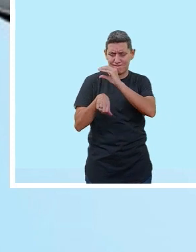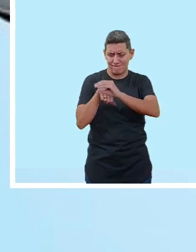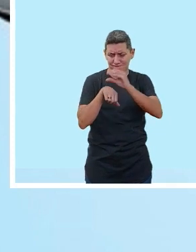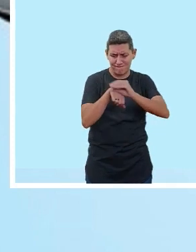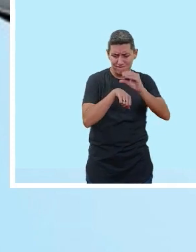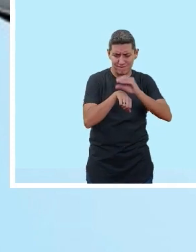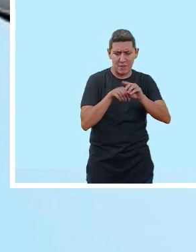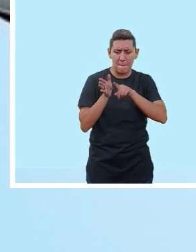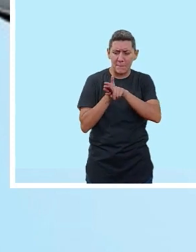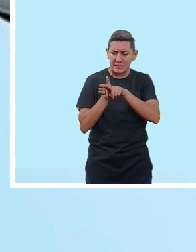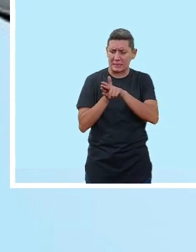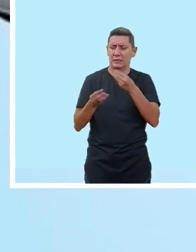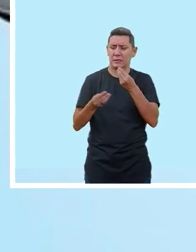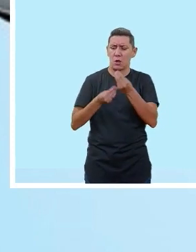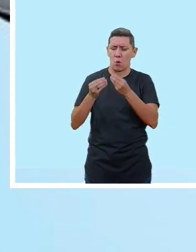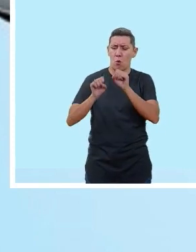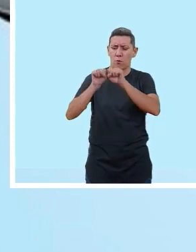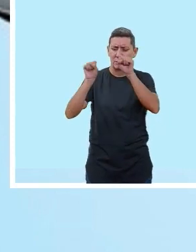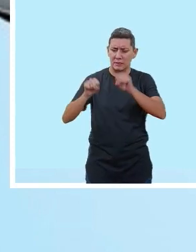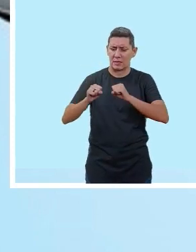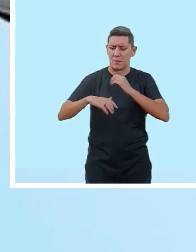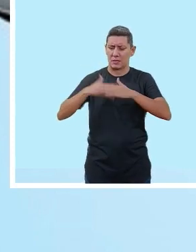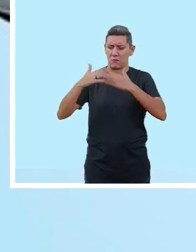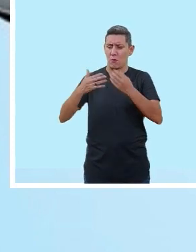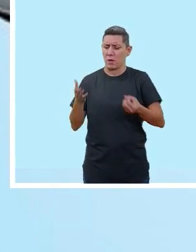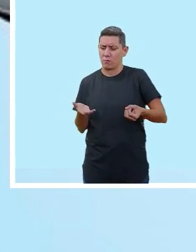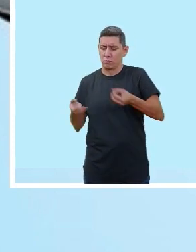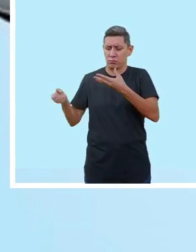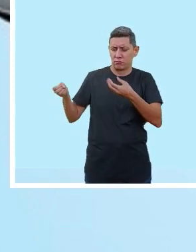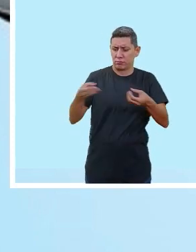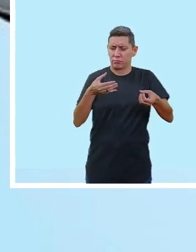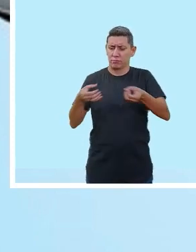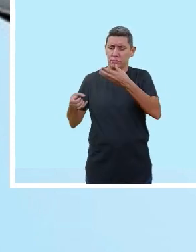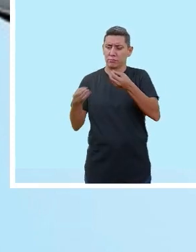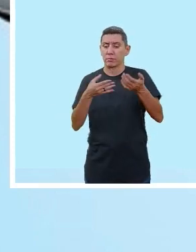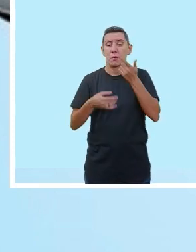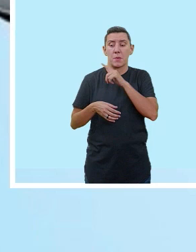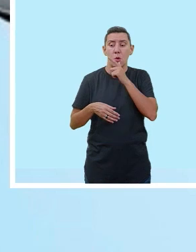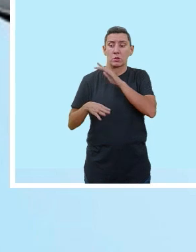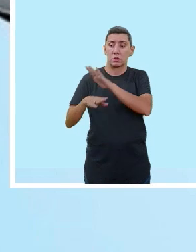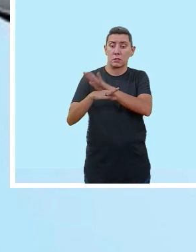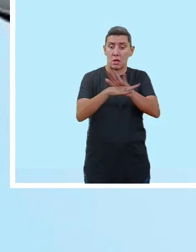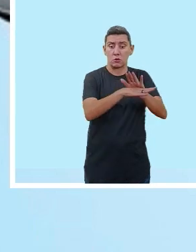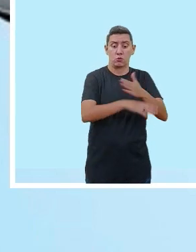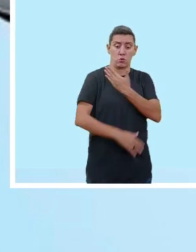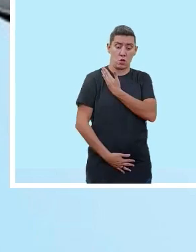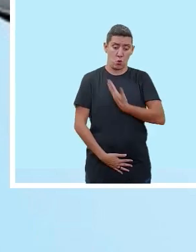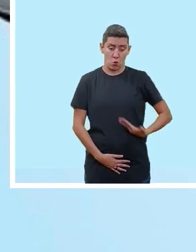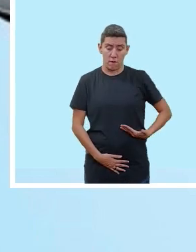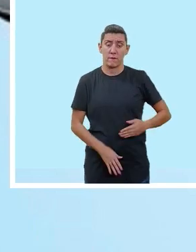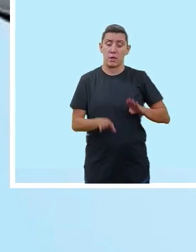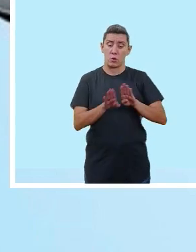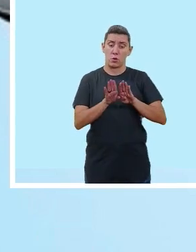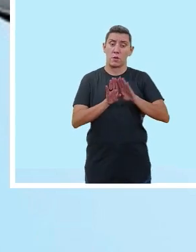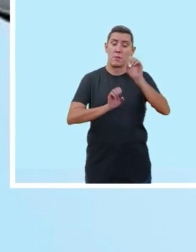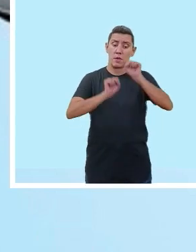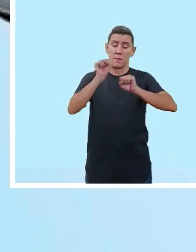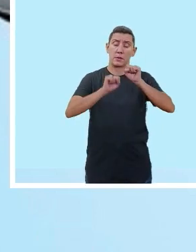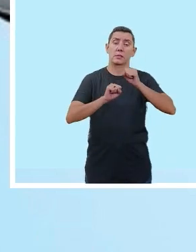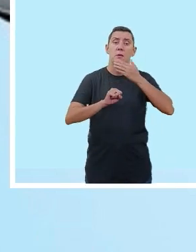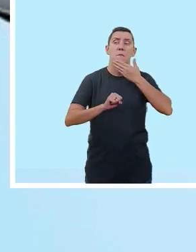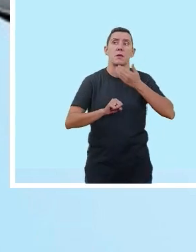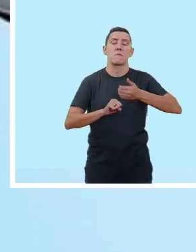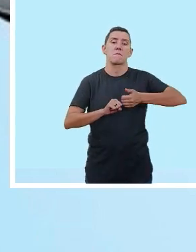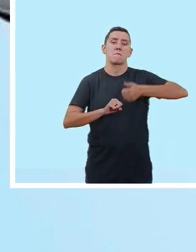desenvolva mais e mais aplicações que realmente auxiliem empresas, governos e outras instituições a melhorar o seu